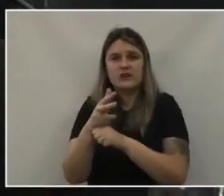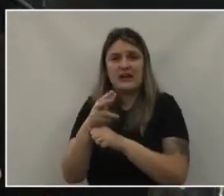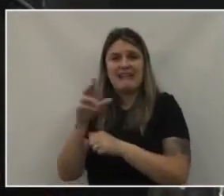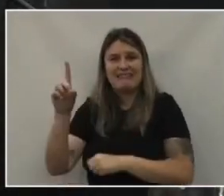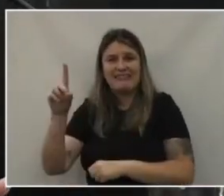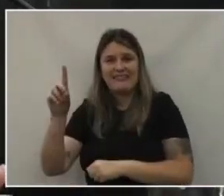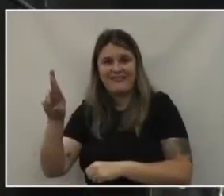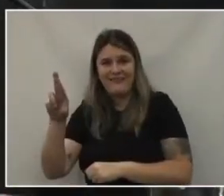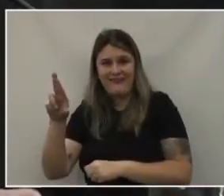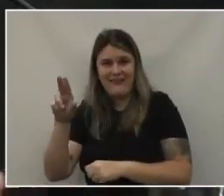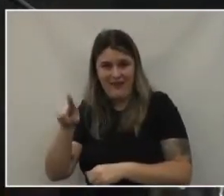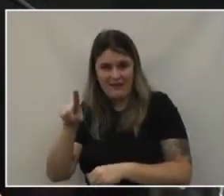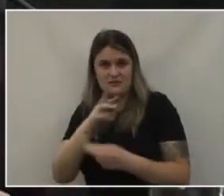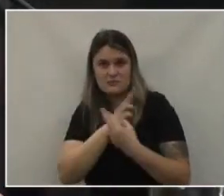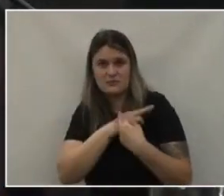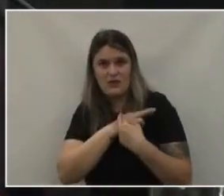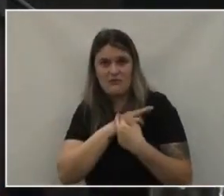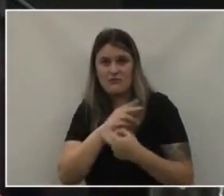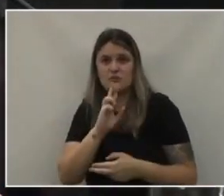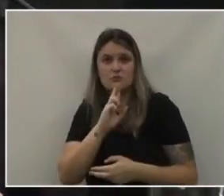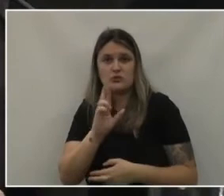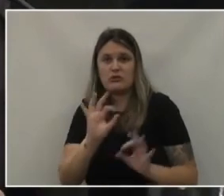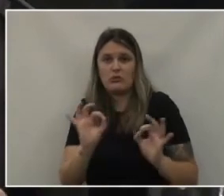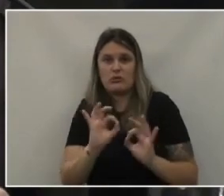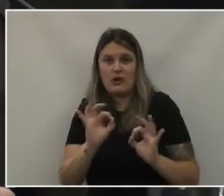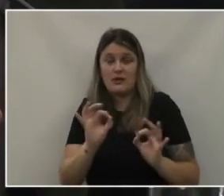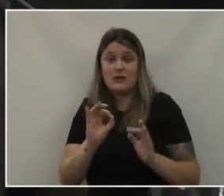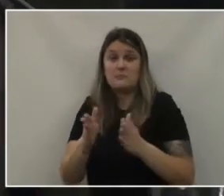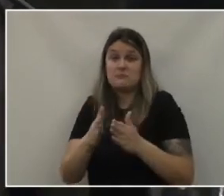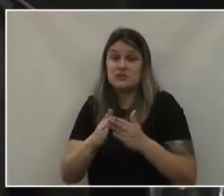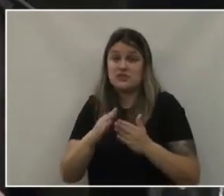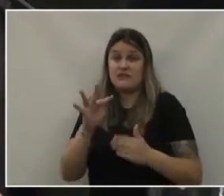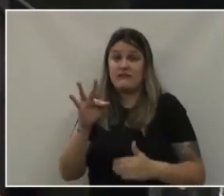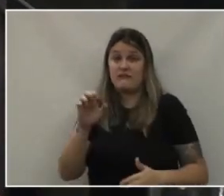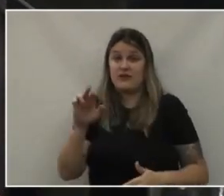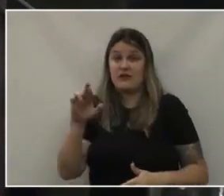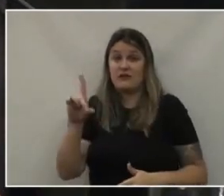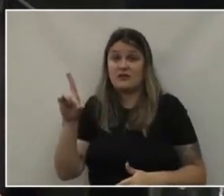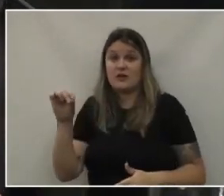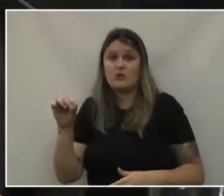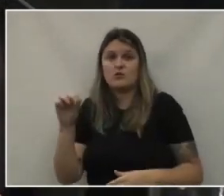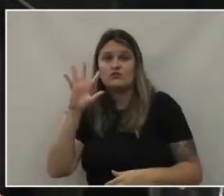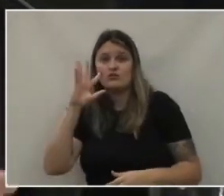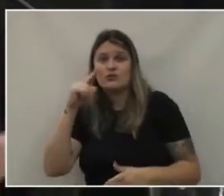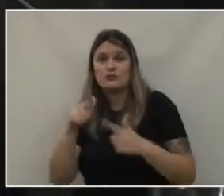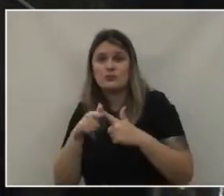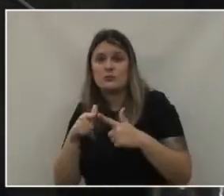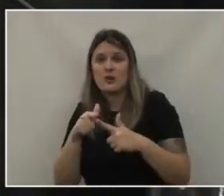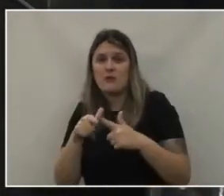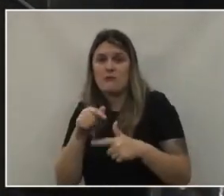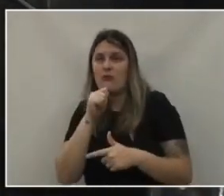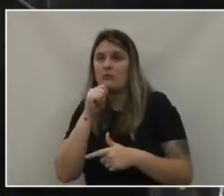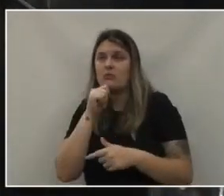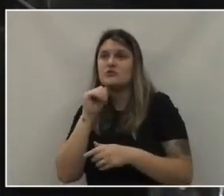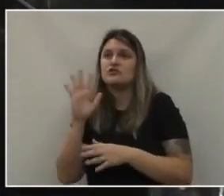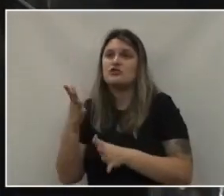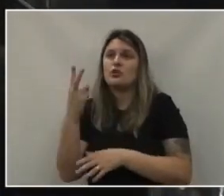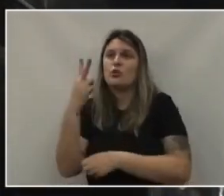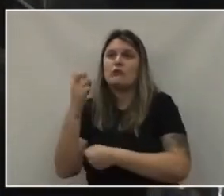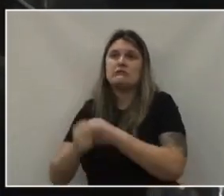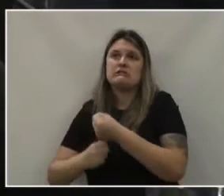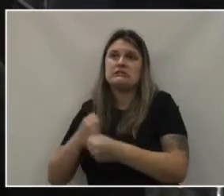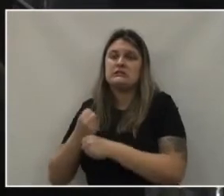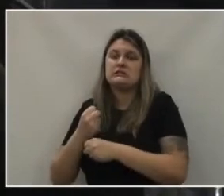dá nenhuma resposta. Então, eu peço que o Fernando procure uma solução para aquele problema, que já se arrasta aí quase 2